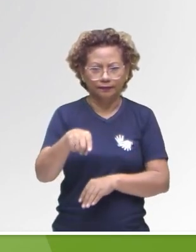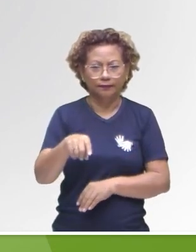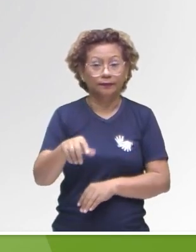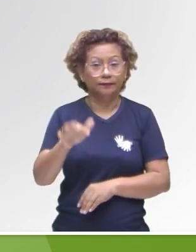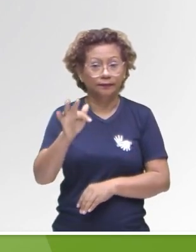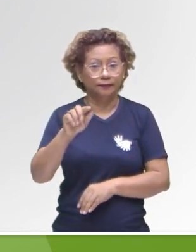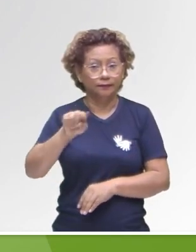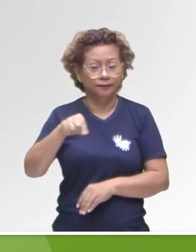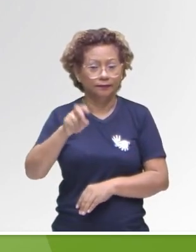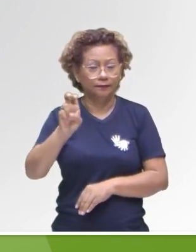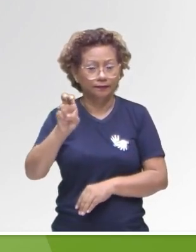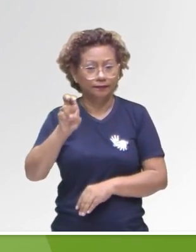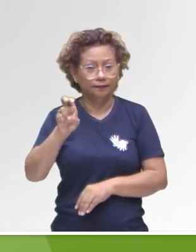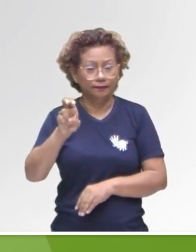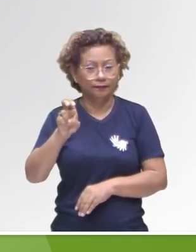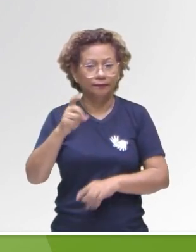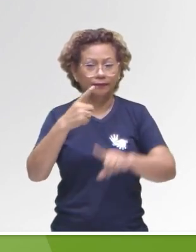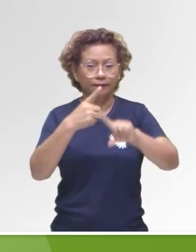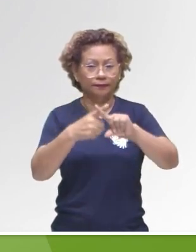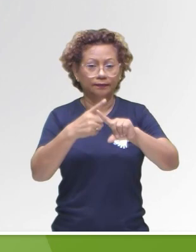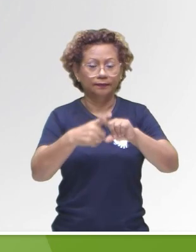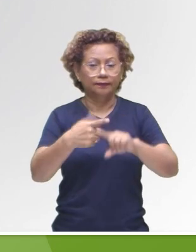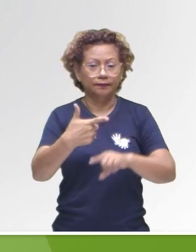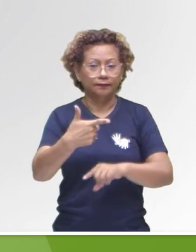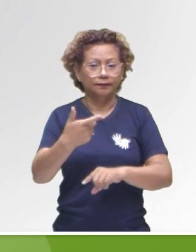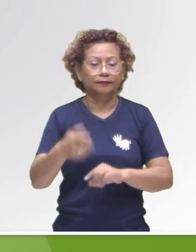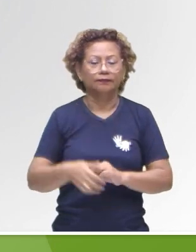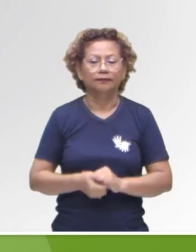vezes a diferença de potencial, que é 12.